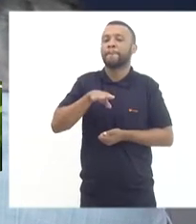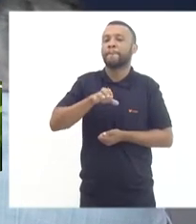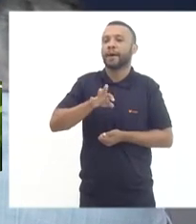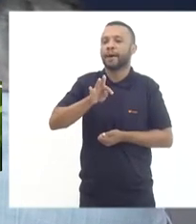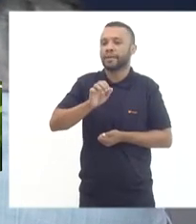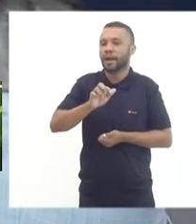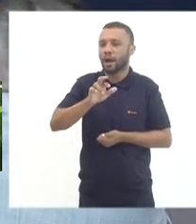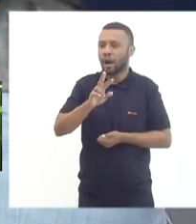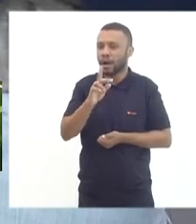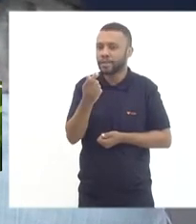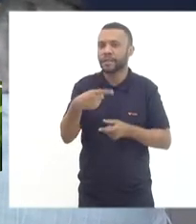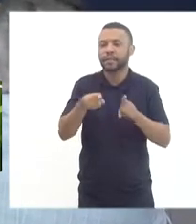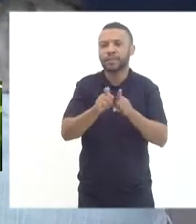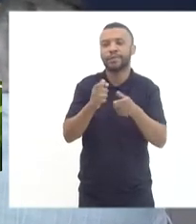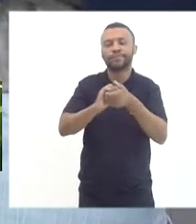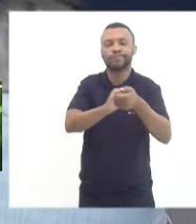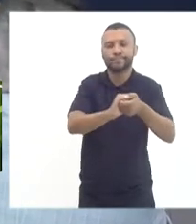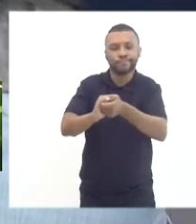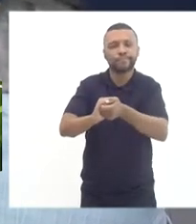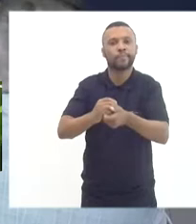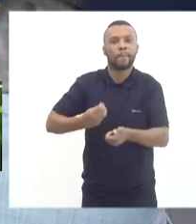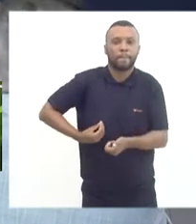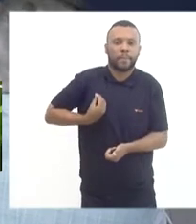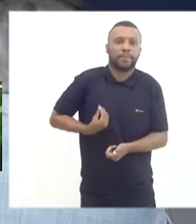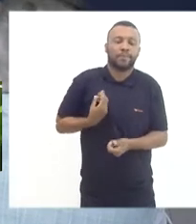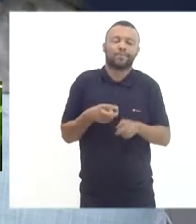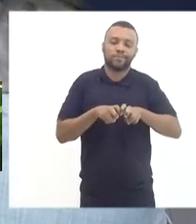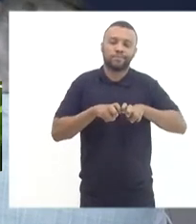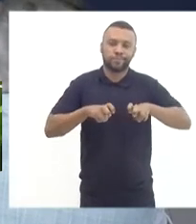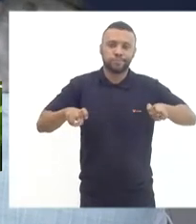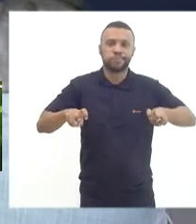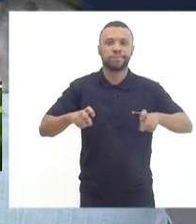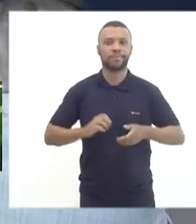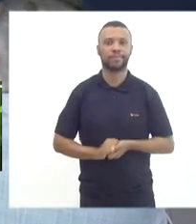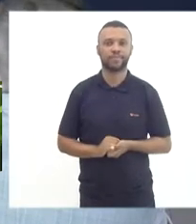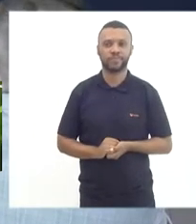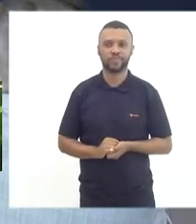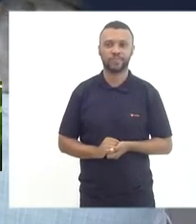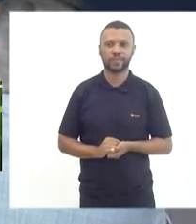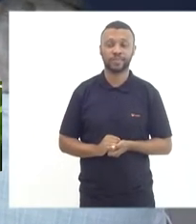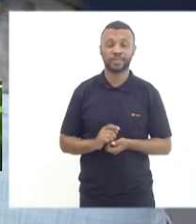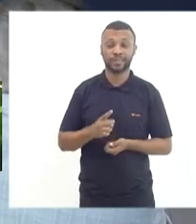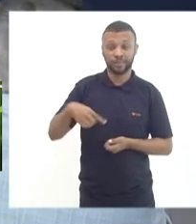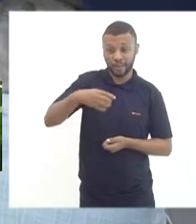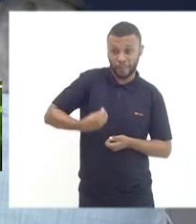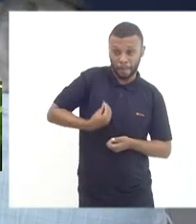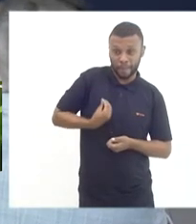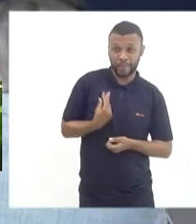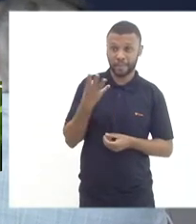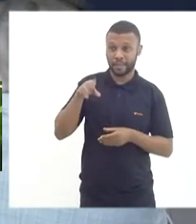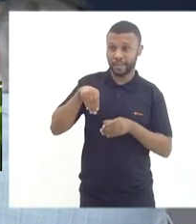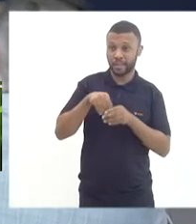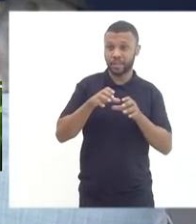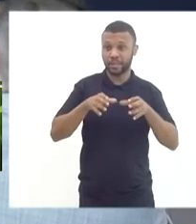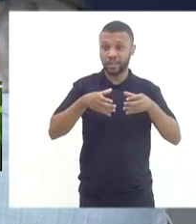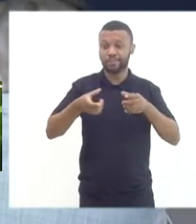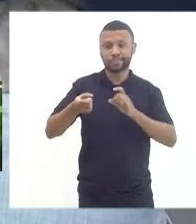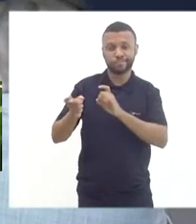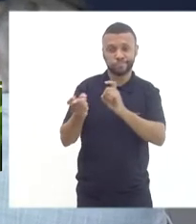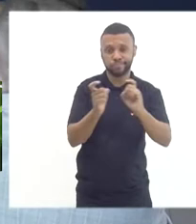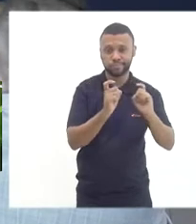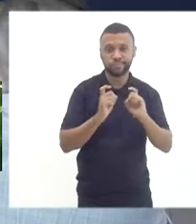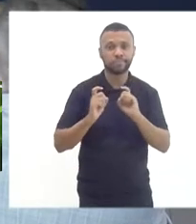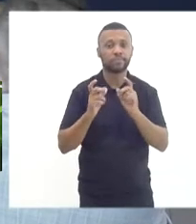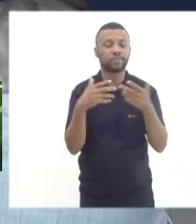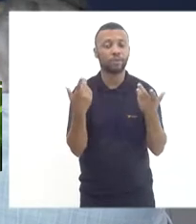aqui os colegas presentes e todos aqui presentes nessa comissão. Bom, o projeto